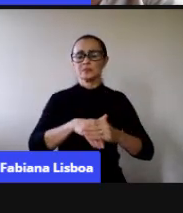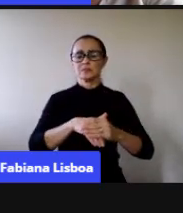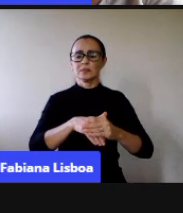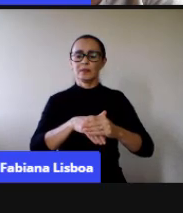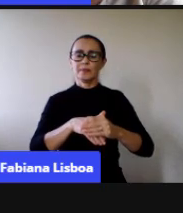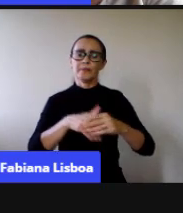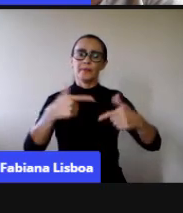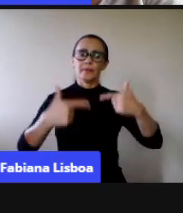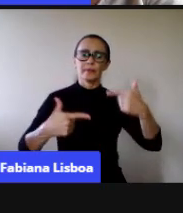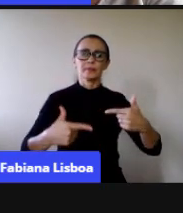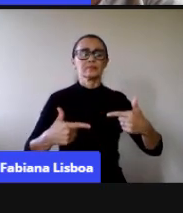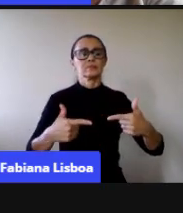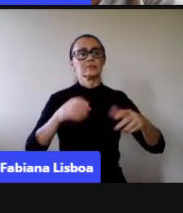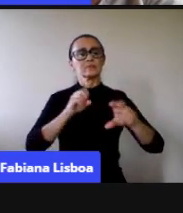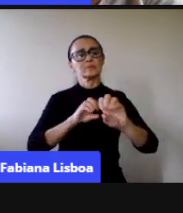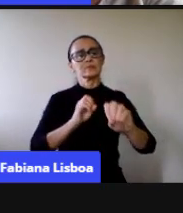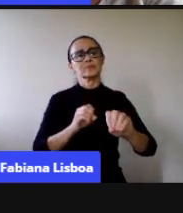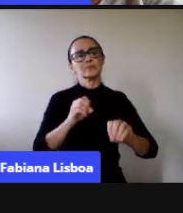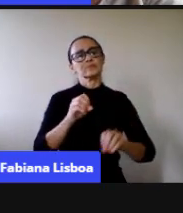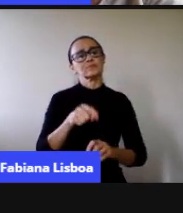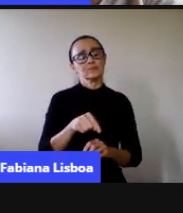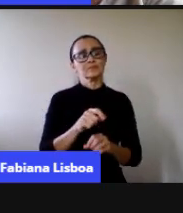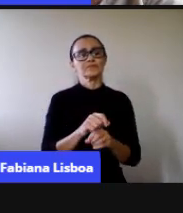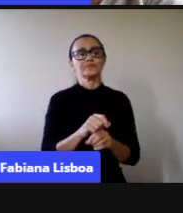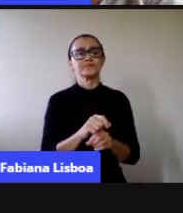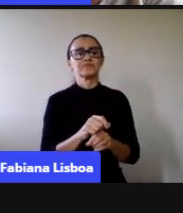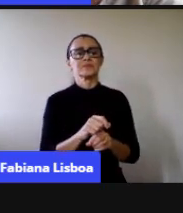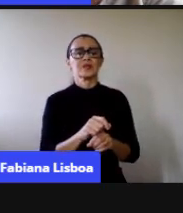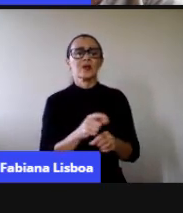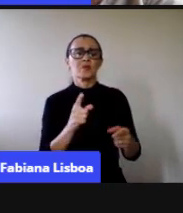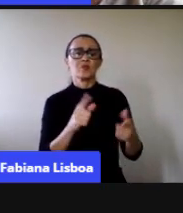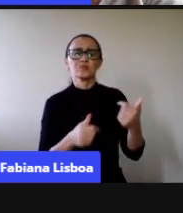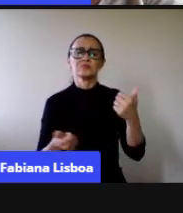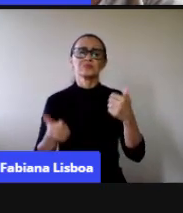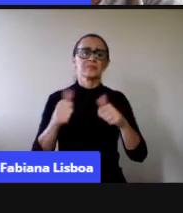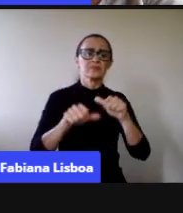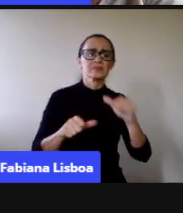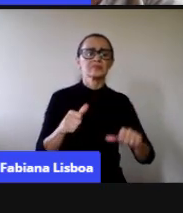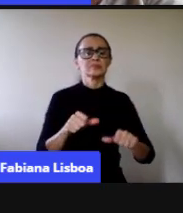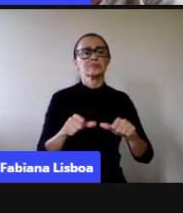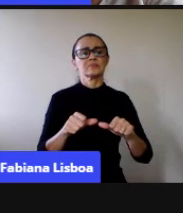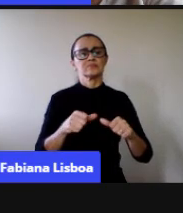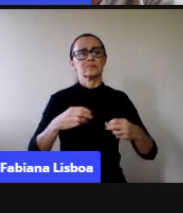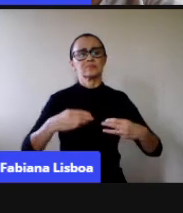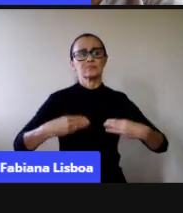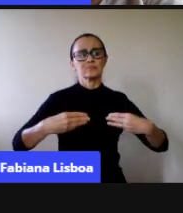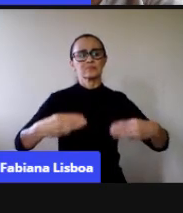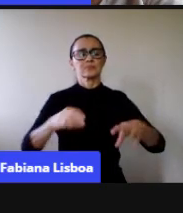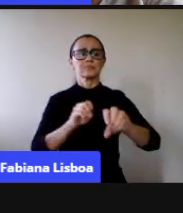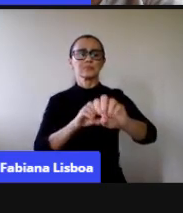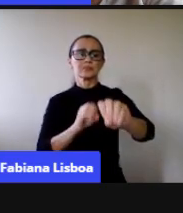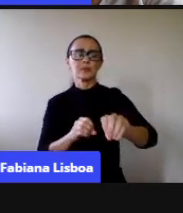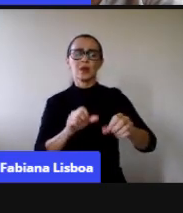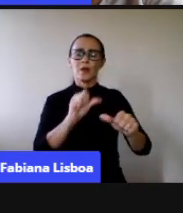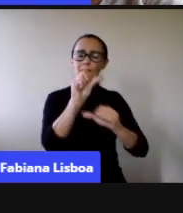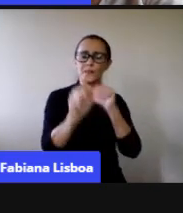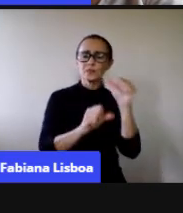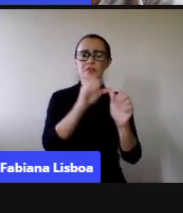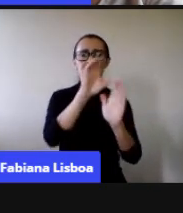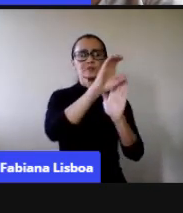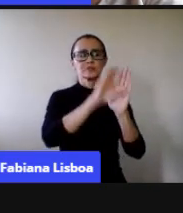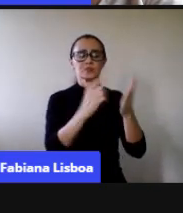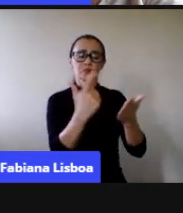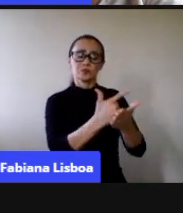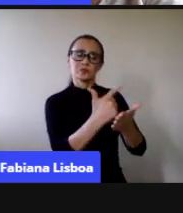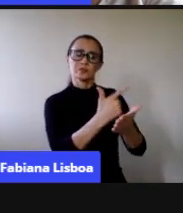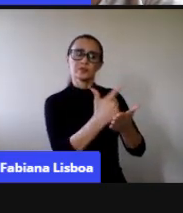sistema educacional brasileiro, como itens de avaliações do Ministério da Educação, mudanças nos conteúdos dos livros didáticos